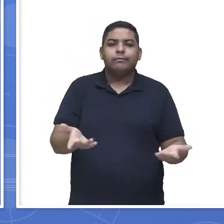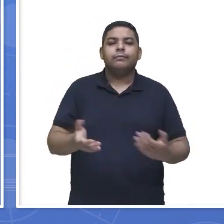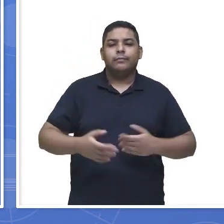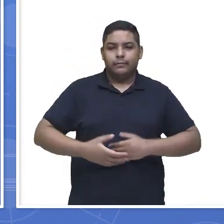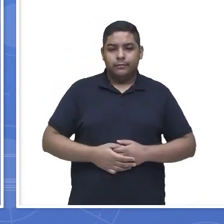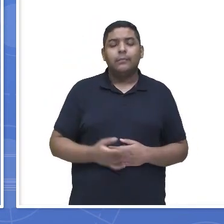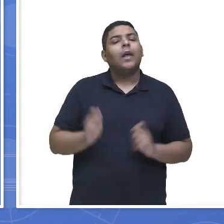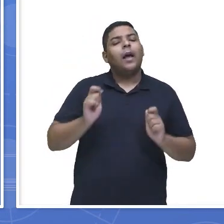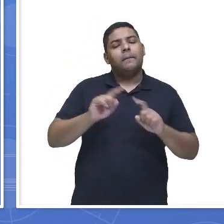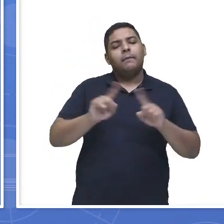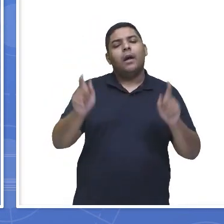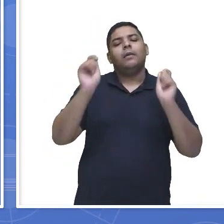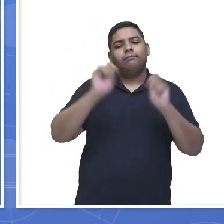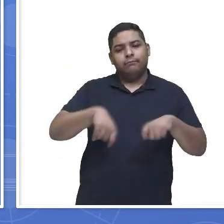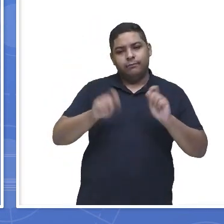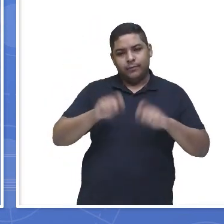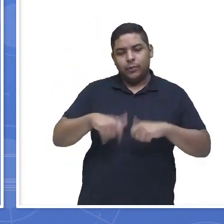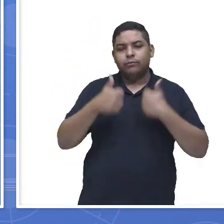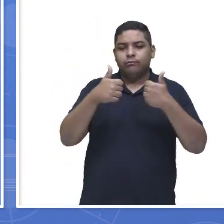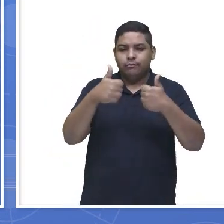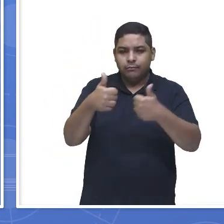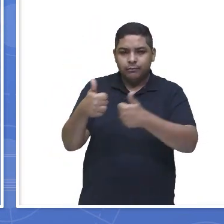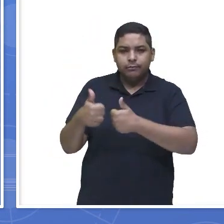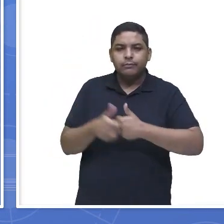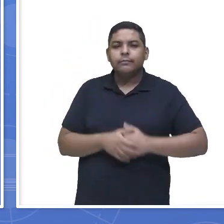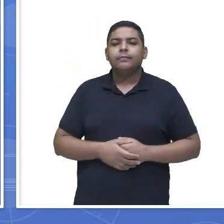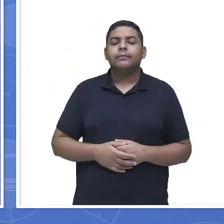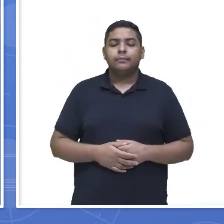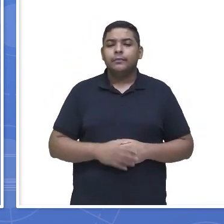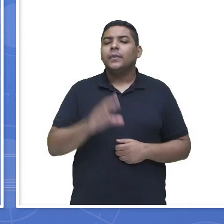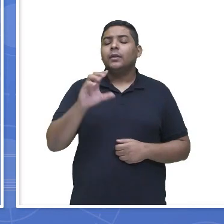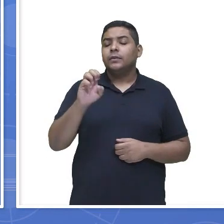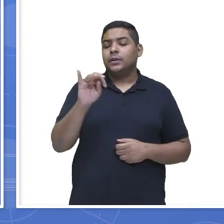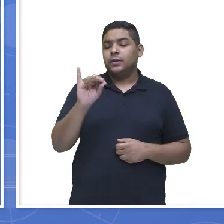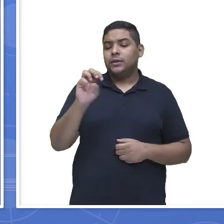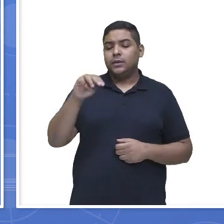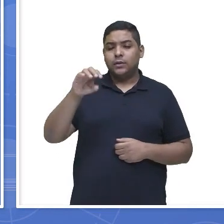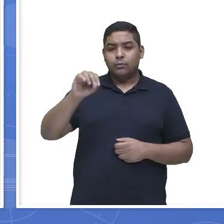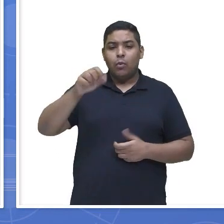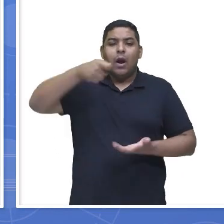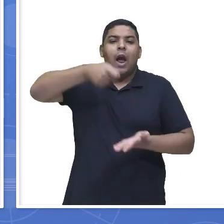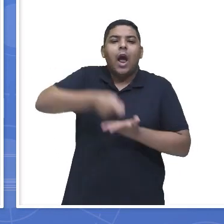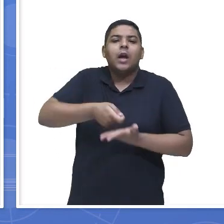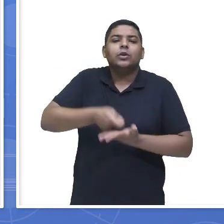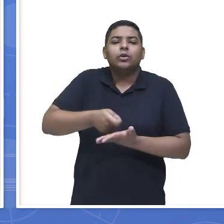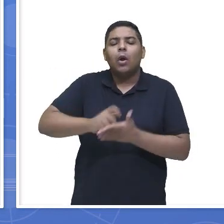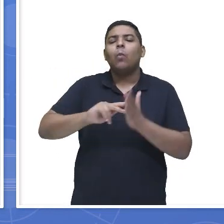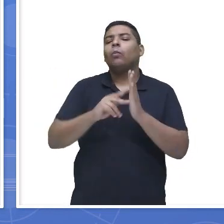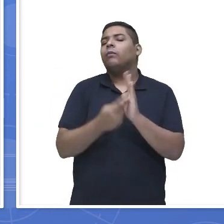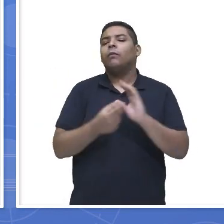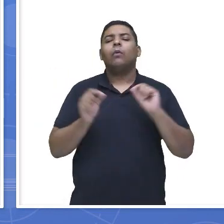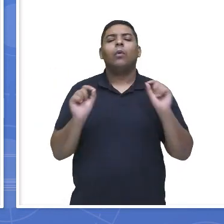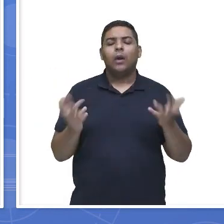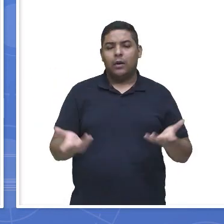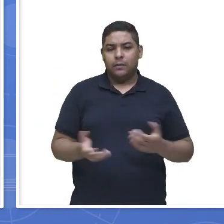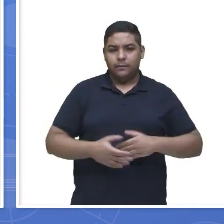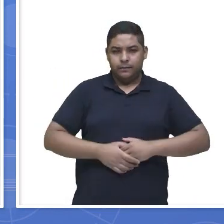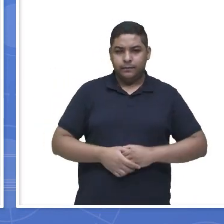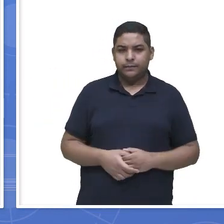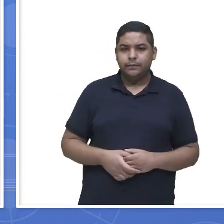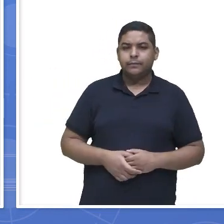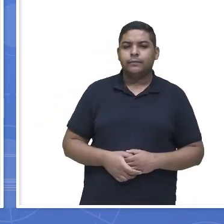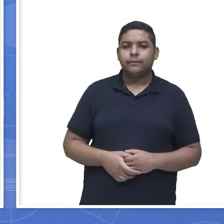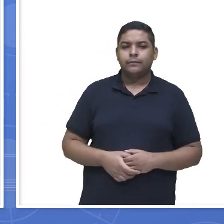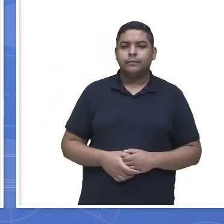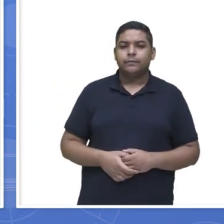possível reconhecer essa verdade. E o ceticismo radical? Vamos ver aí o que é o ceticismo radical? O ceticismo radical